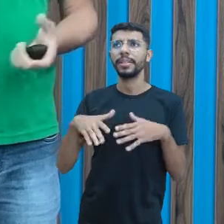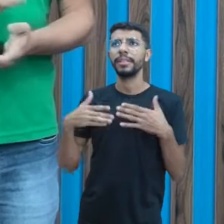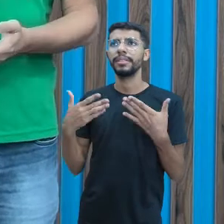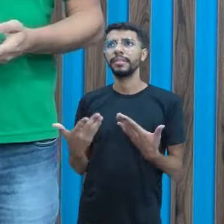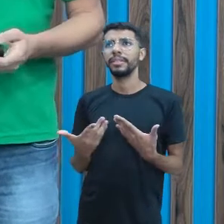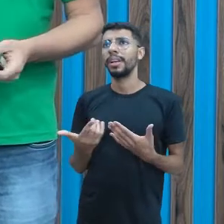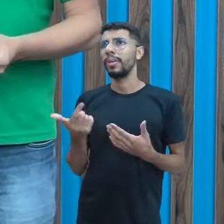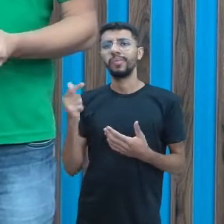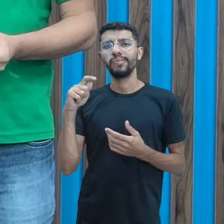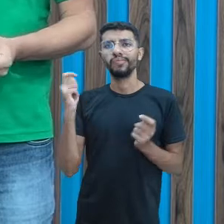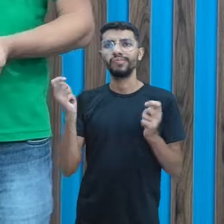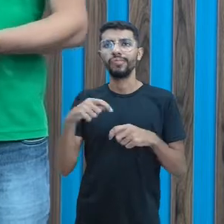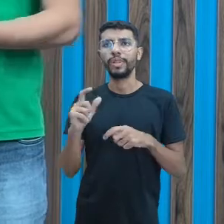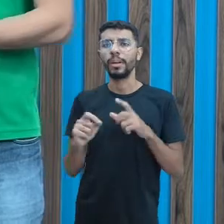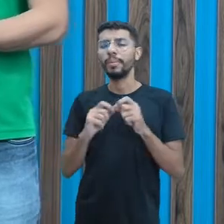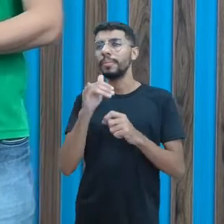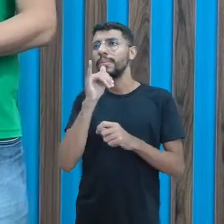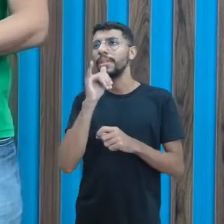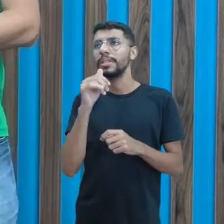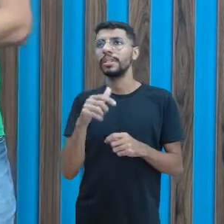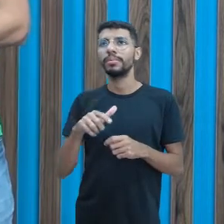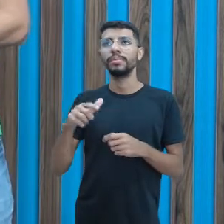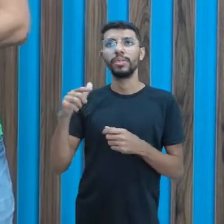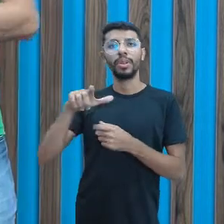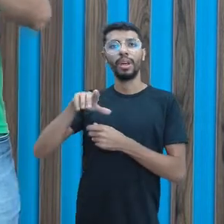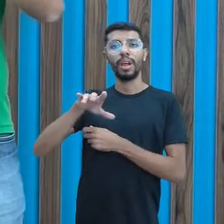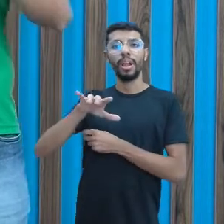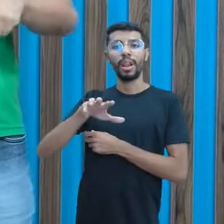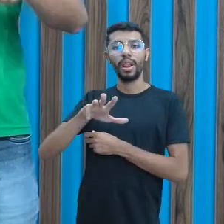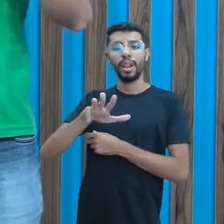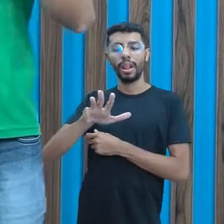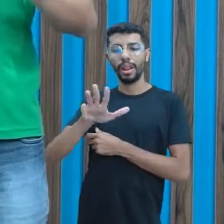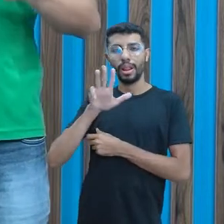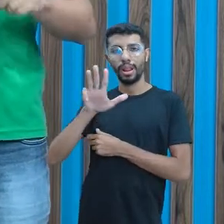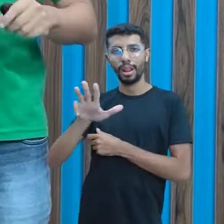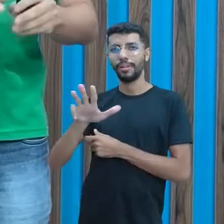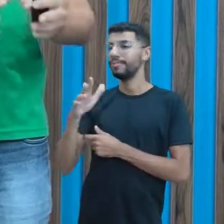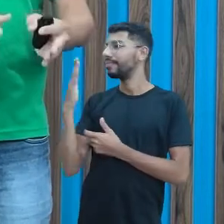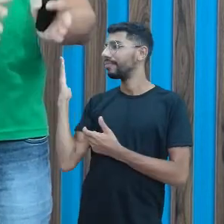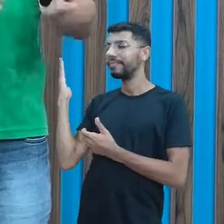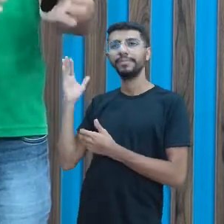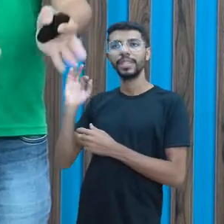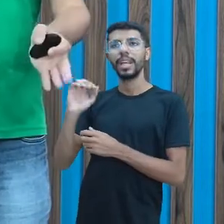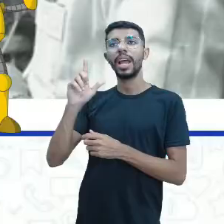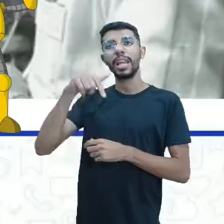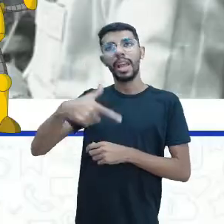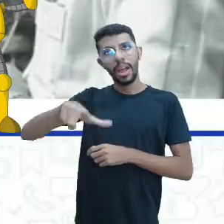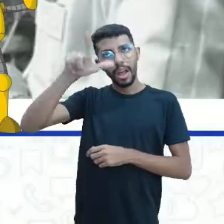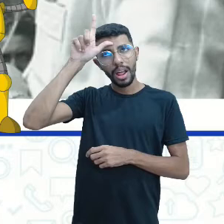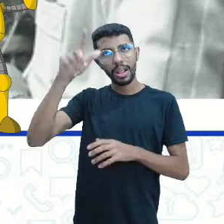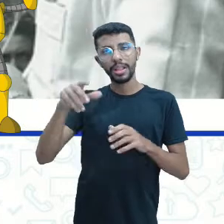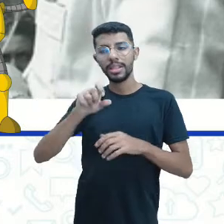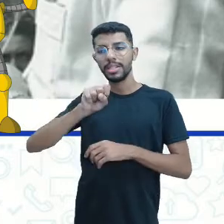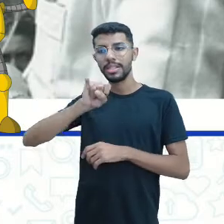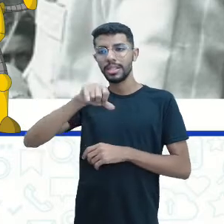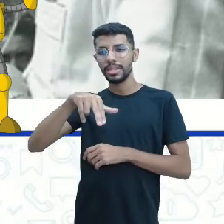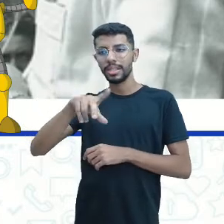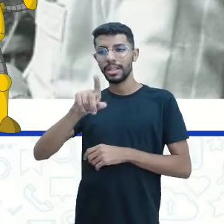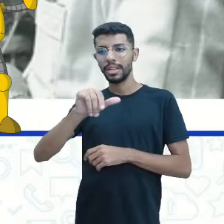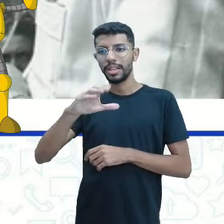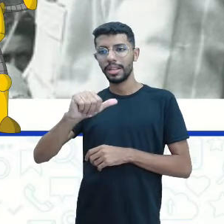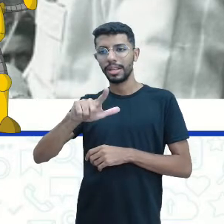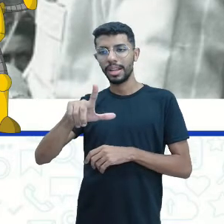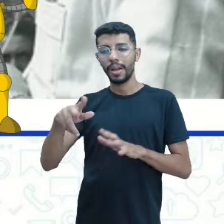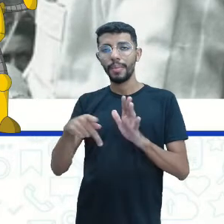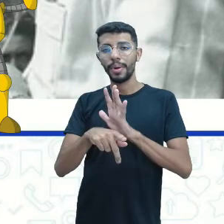como contornar a figura do próprio Luiz Inácio Lula da Silva, que foi um dos grandes líderes sindicais desse momento. Lula que depois vai se tornar